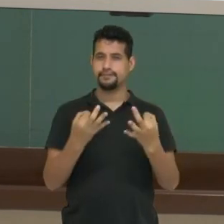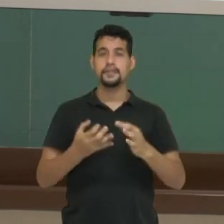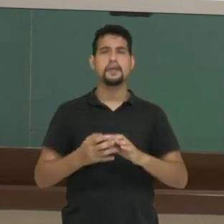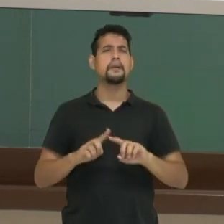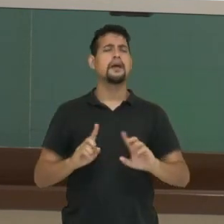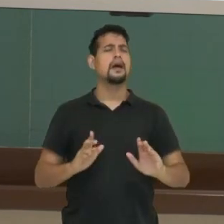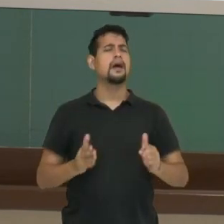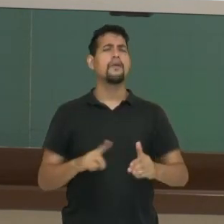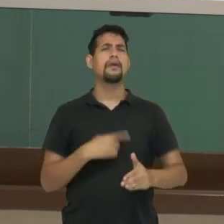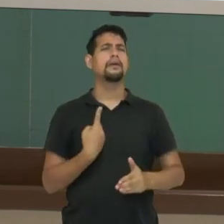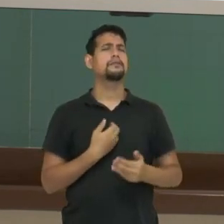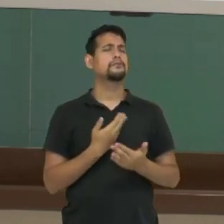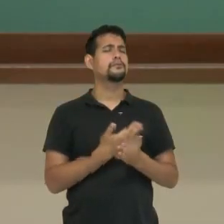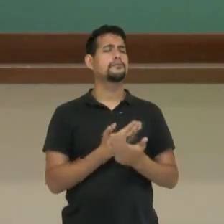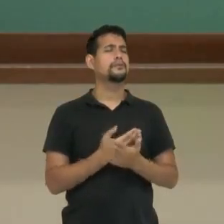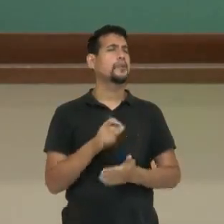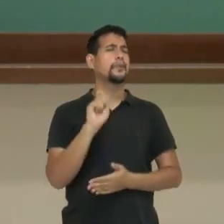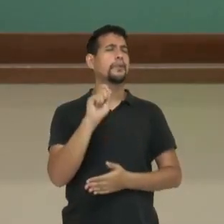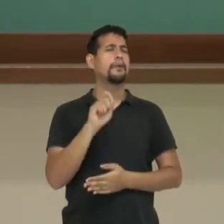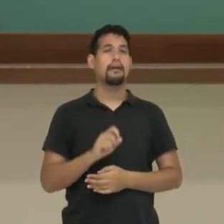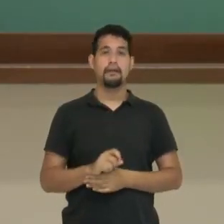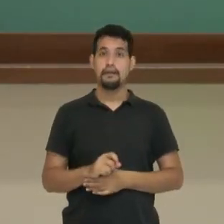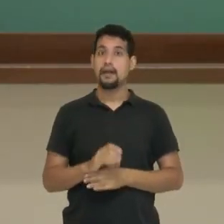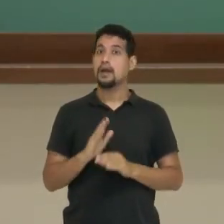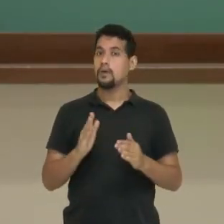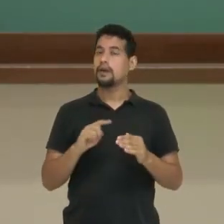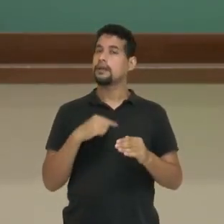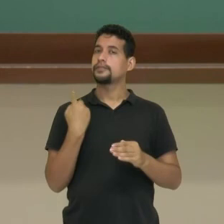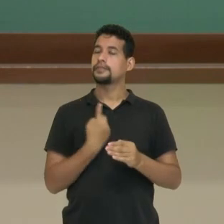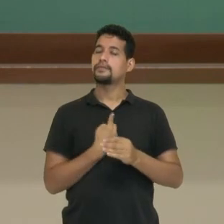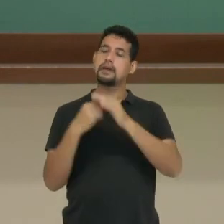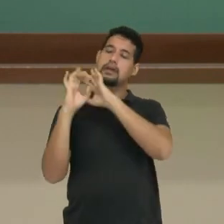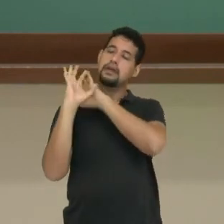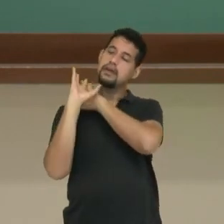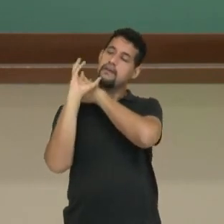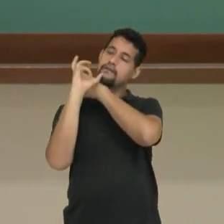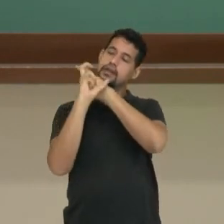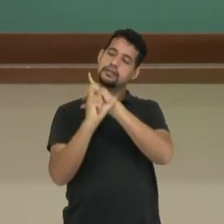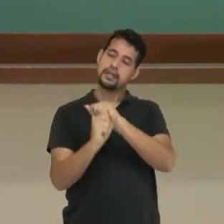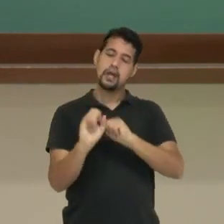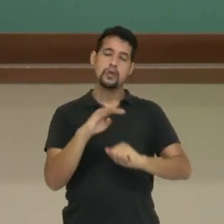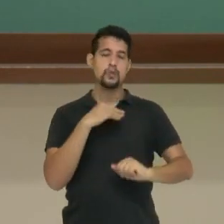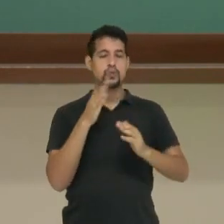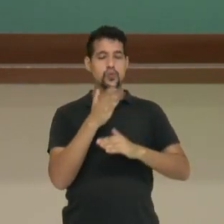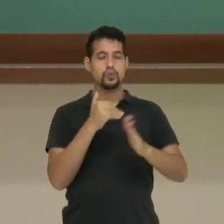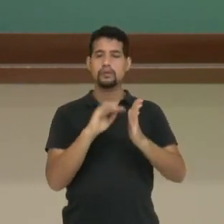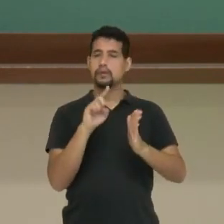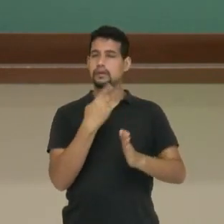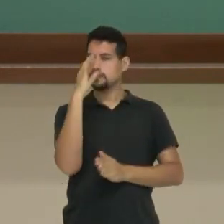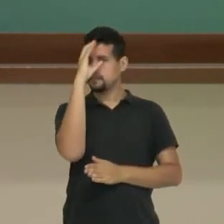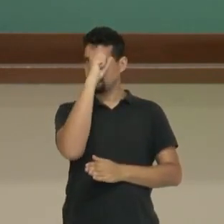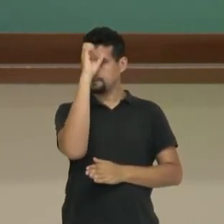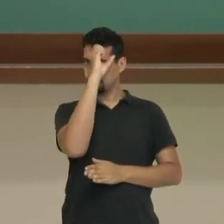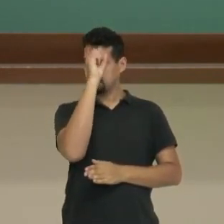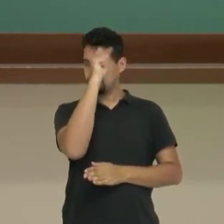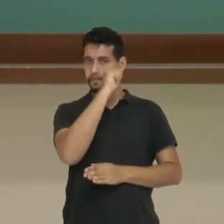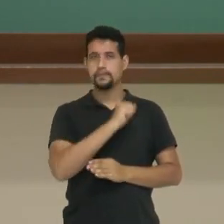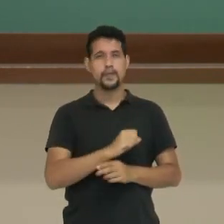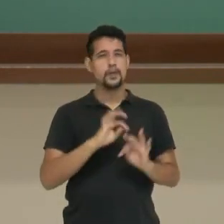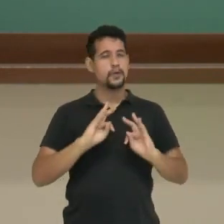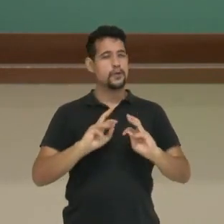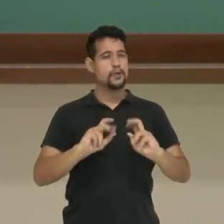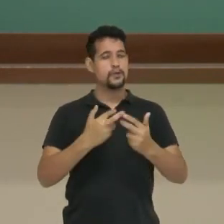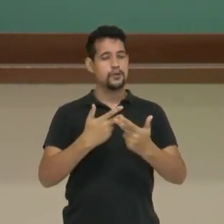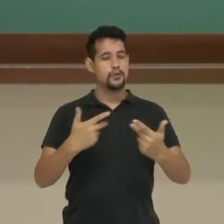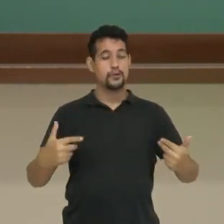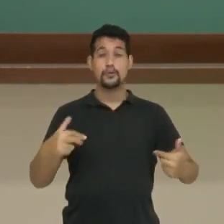agora, o que nós estudamos? Chegou o momento de revisarmos o que vimos na aula de hoje. Então, todos os